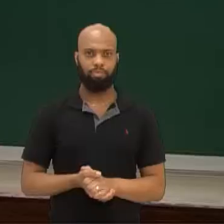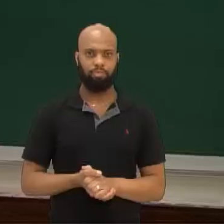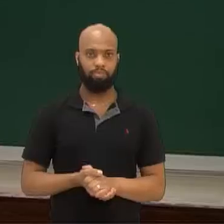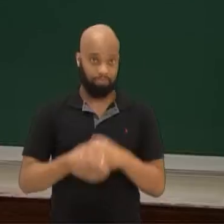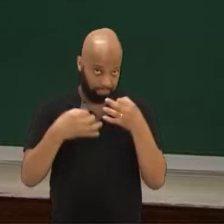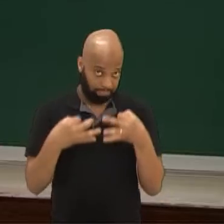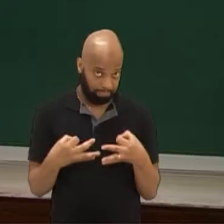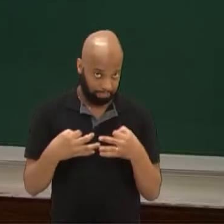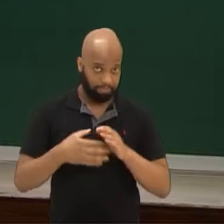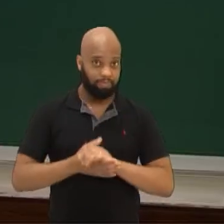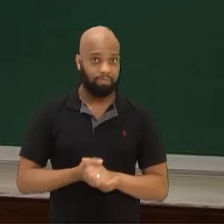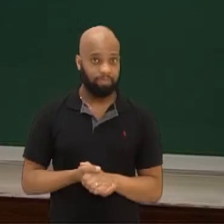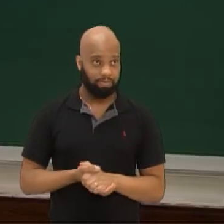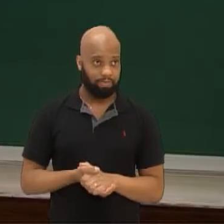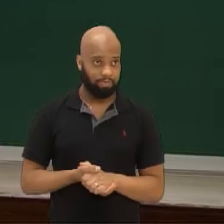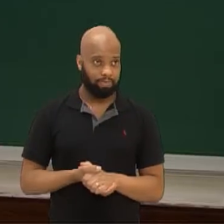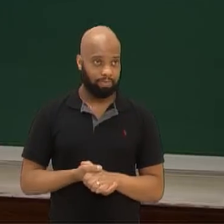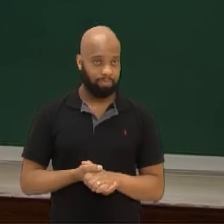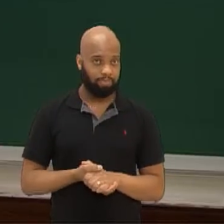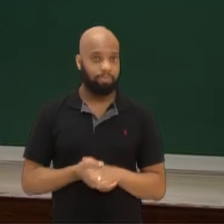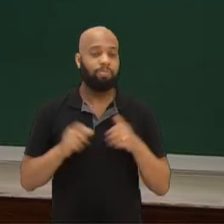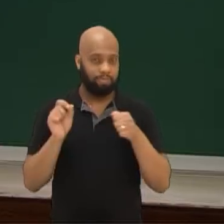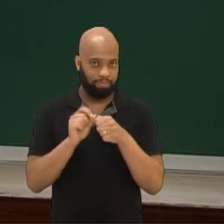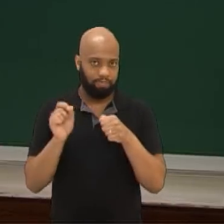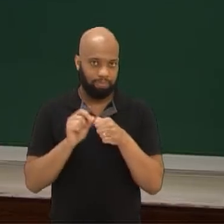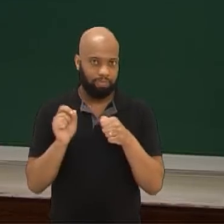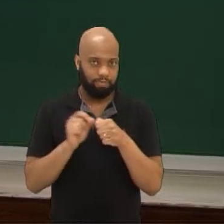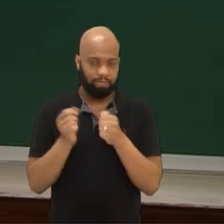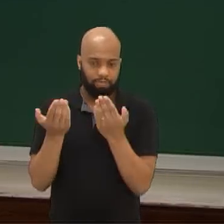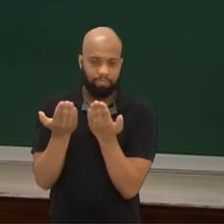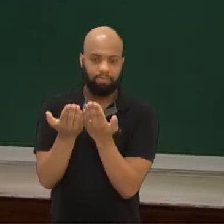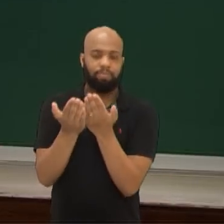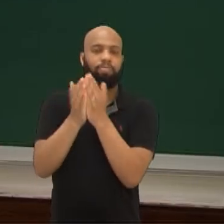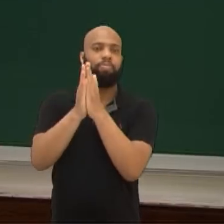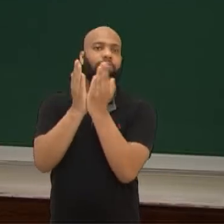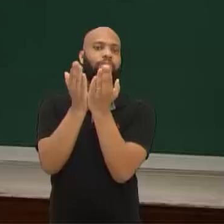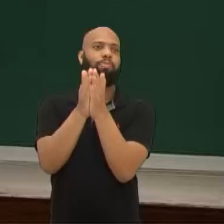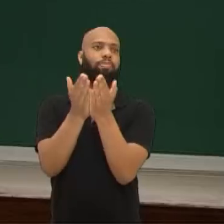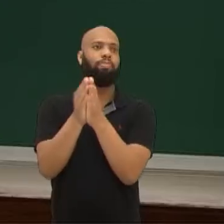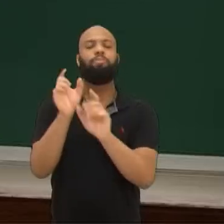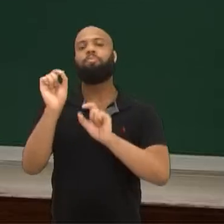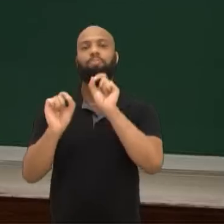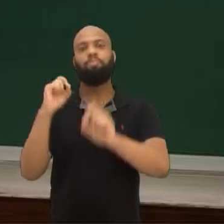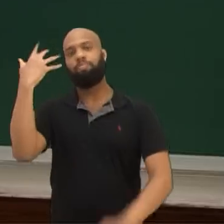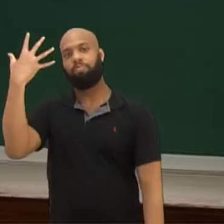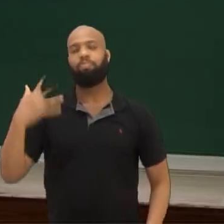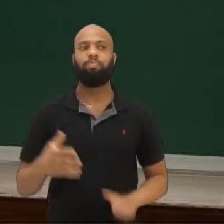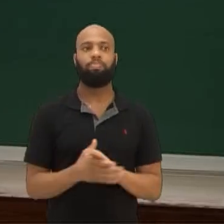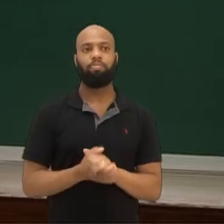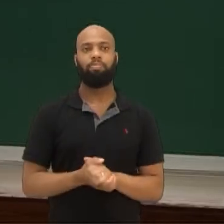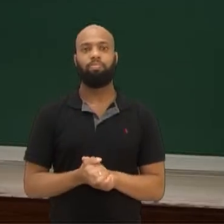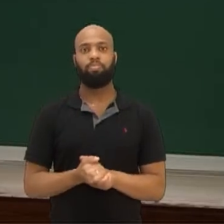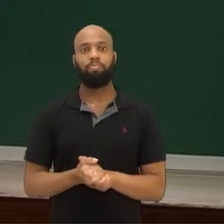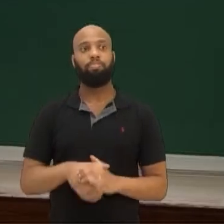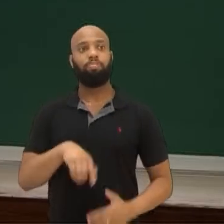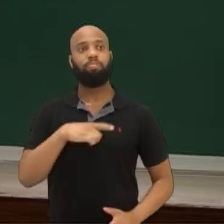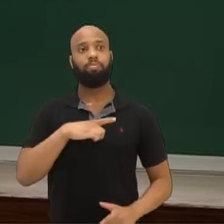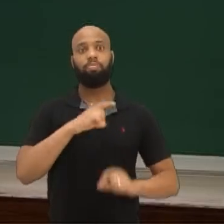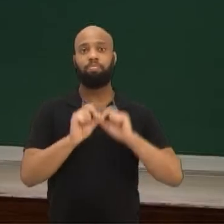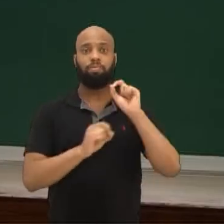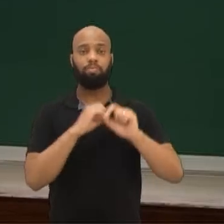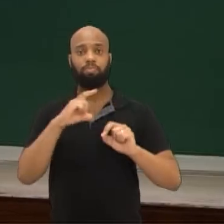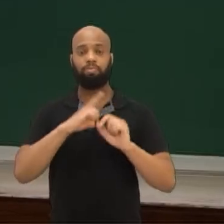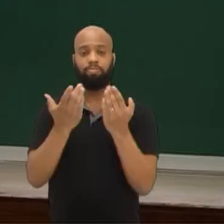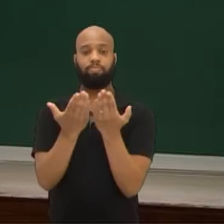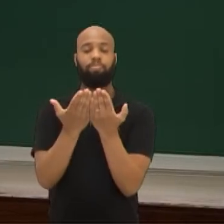Aqui. Dobrei esse círculo ao meio. O que acontece agora? Olhem aqui, eu tenho aqui meia volta,